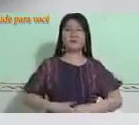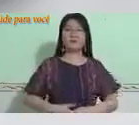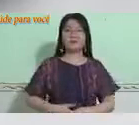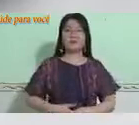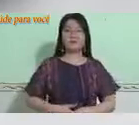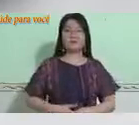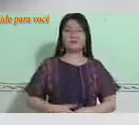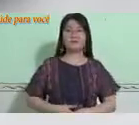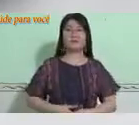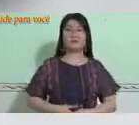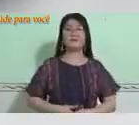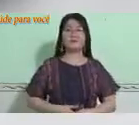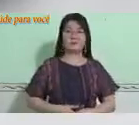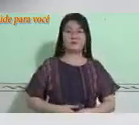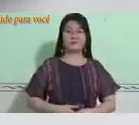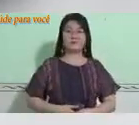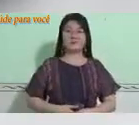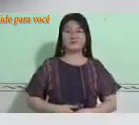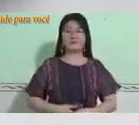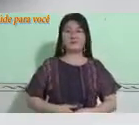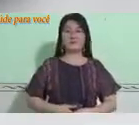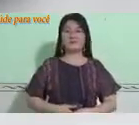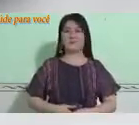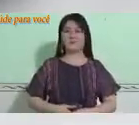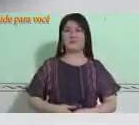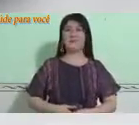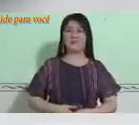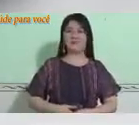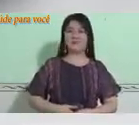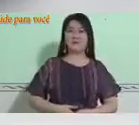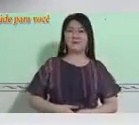a ser usado em solução no couro cabeludo,